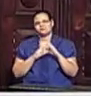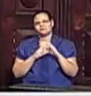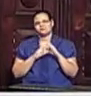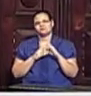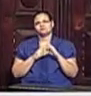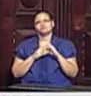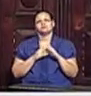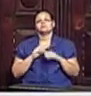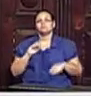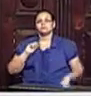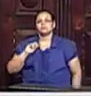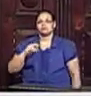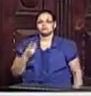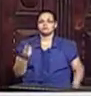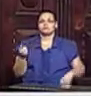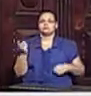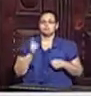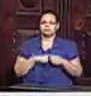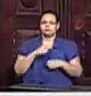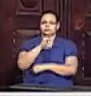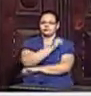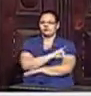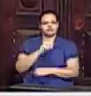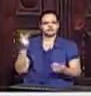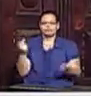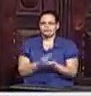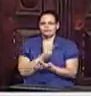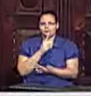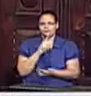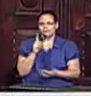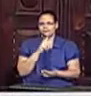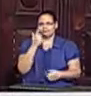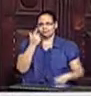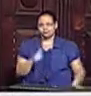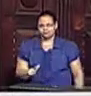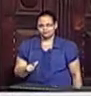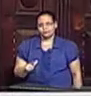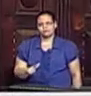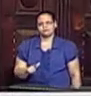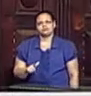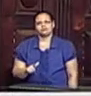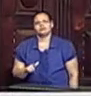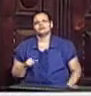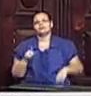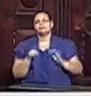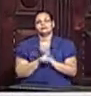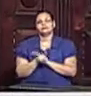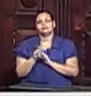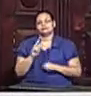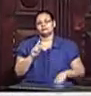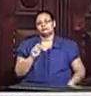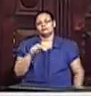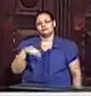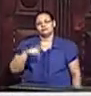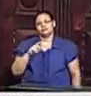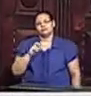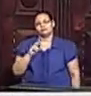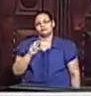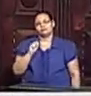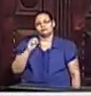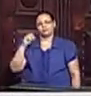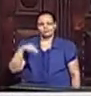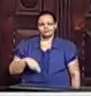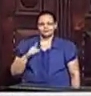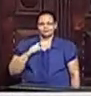ser chamados ou removidos para o Rio, e isso não acontece. E uma outra questão, deputado Wanderson Nogueira, se você tem uma força da